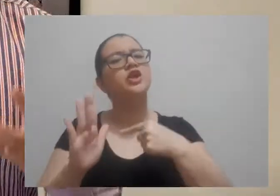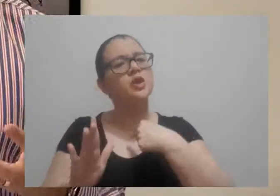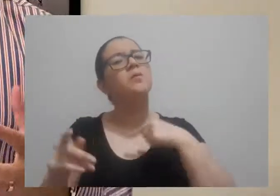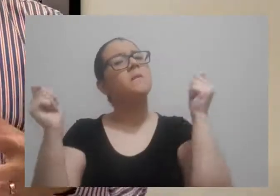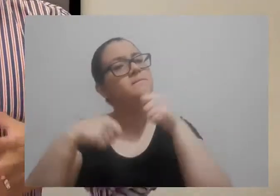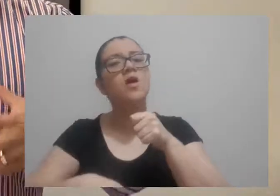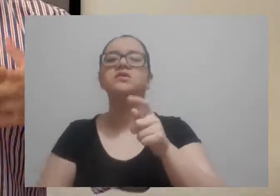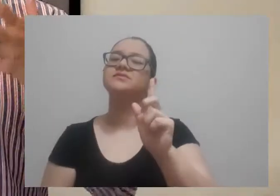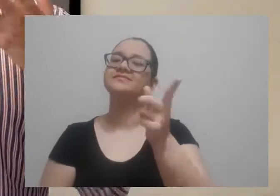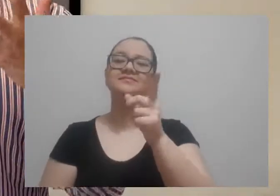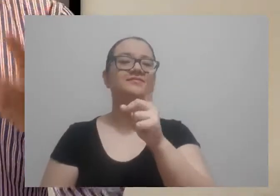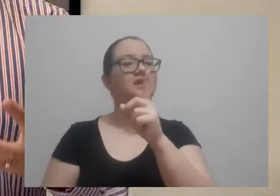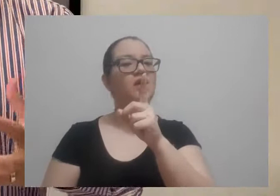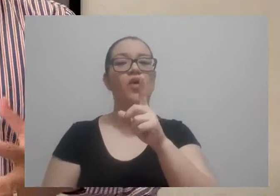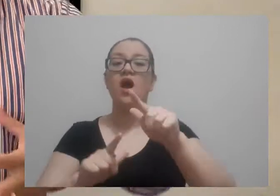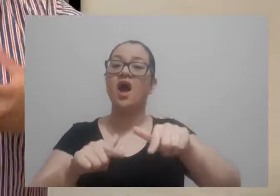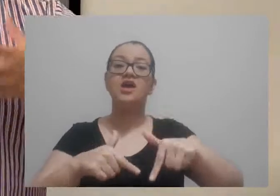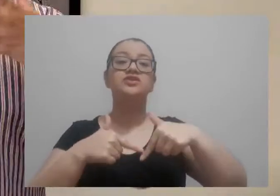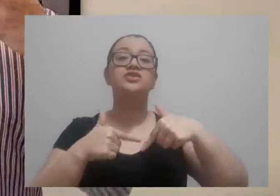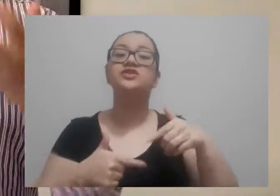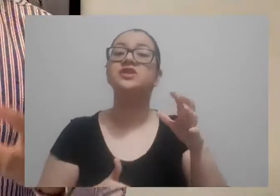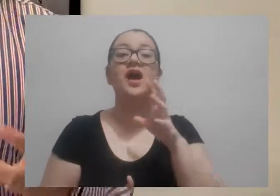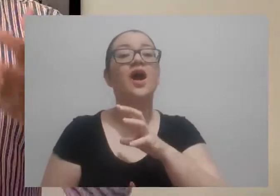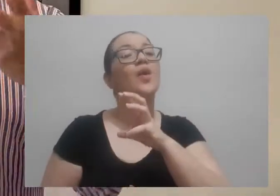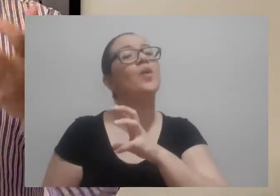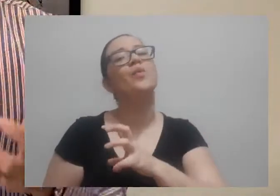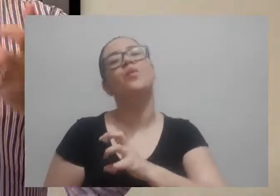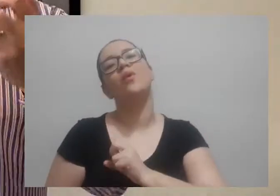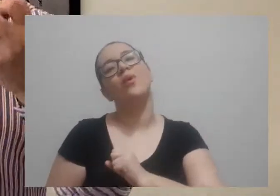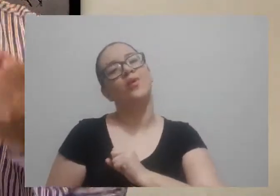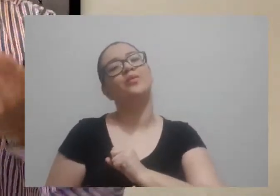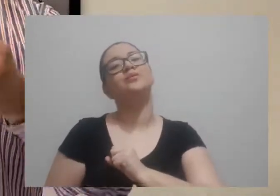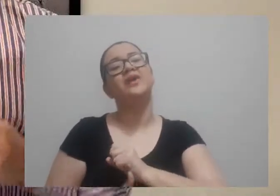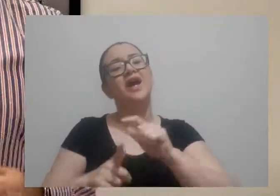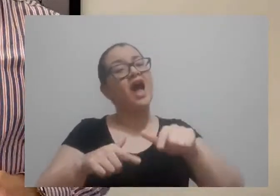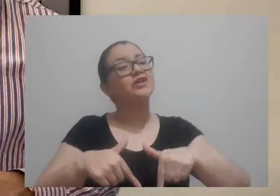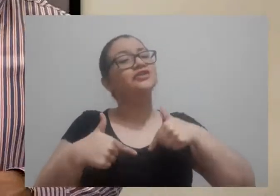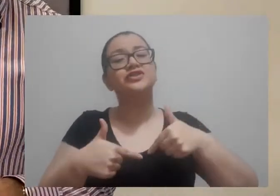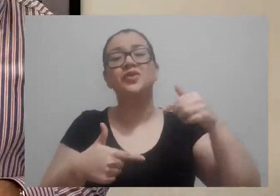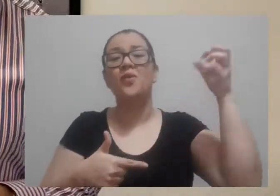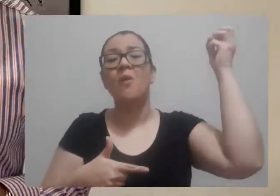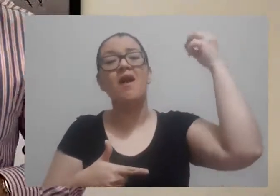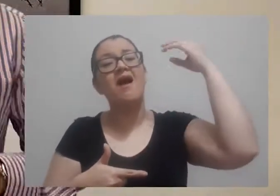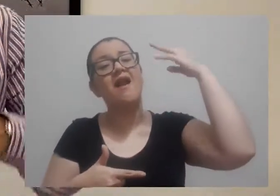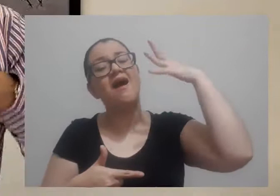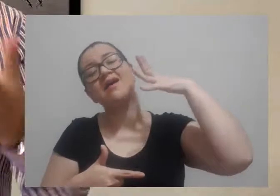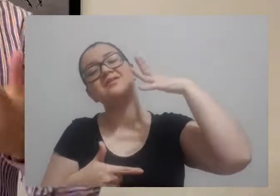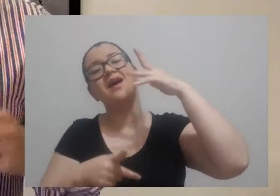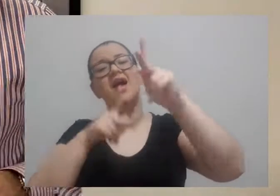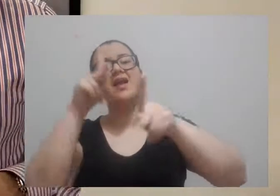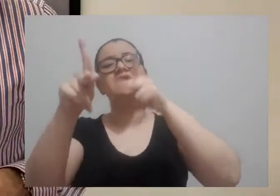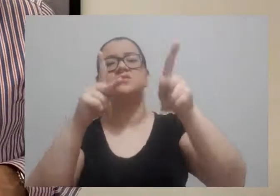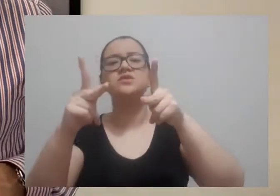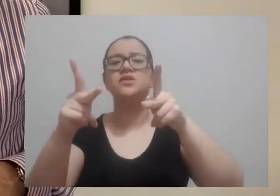dessa forma, agindo com amor, reagindo com graça, nós estamos ganhando as pessoas para o Senhor